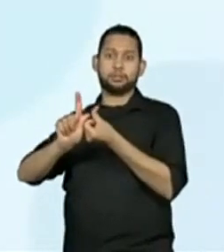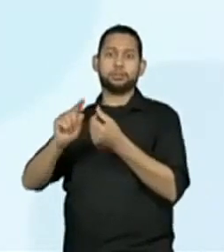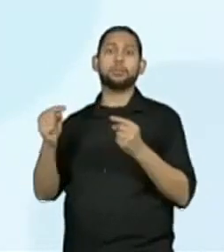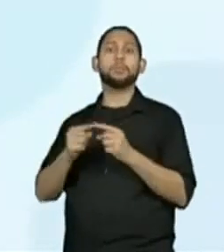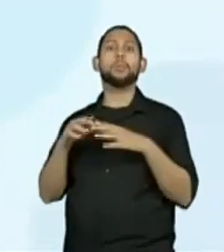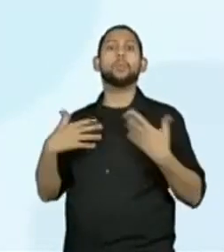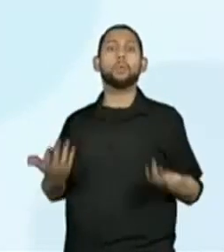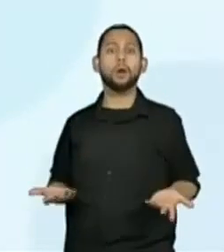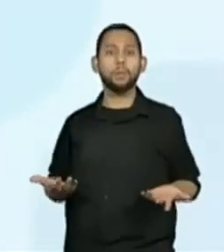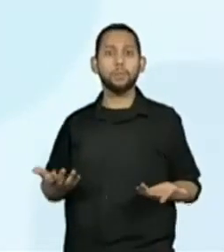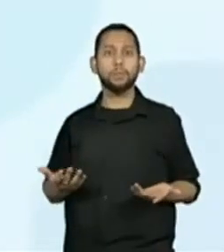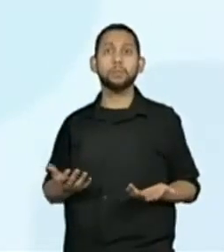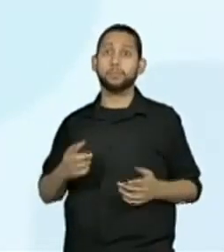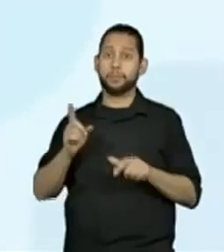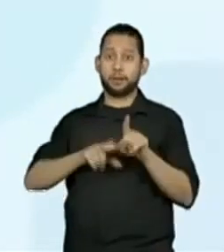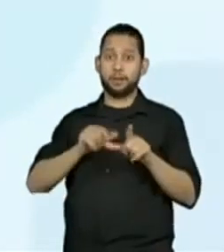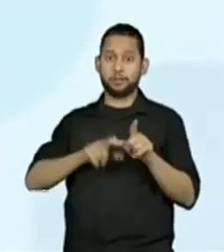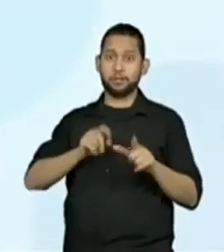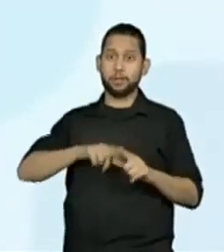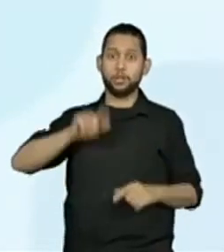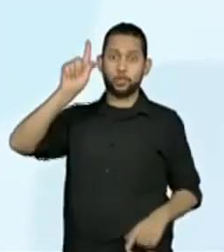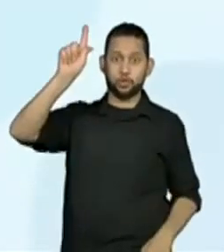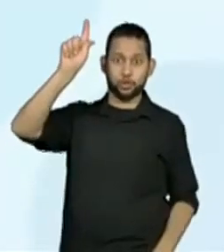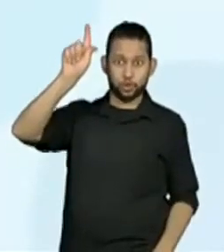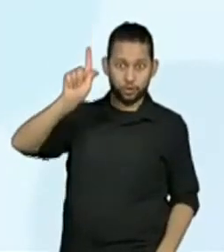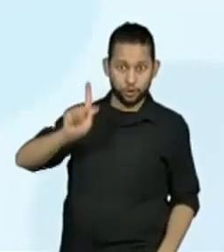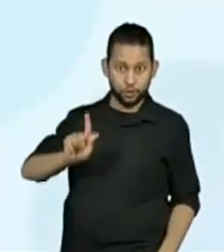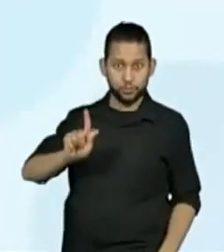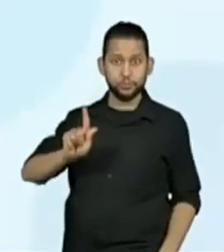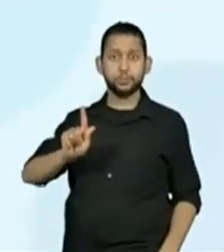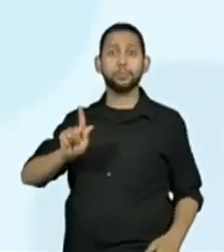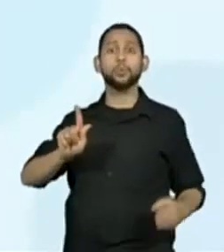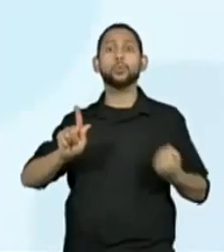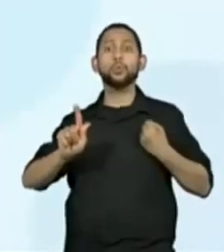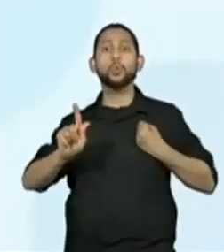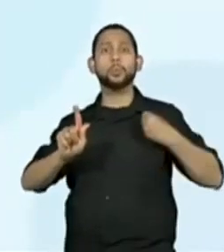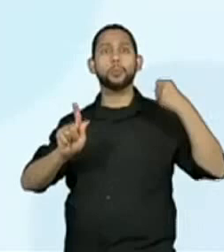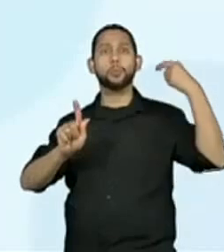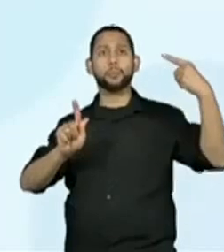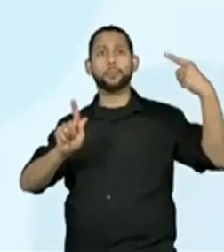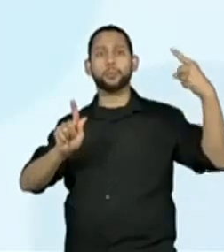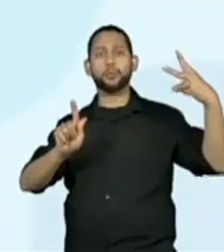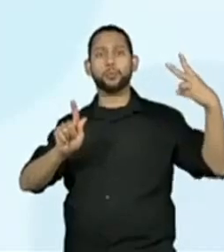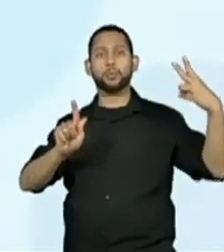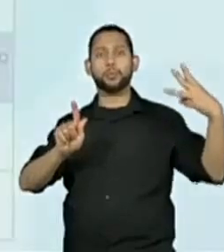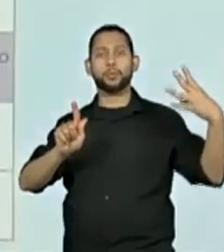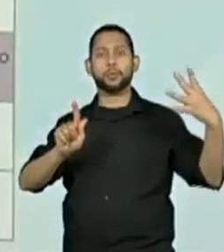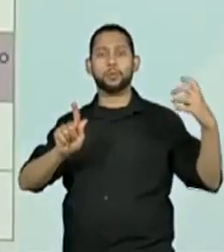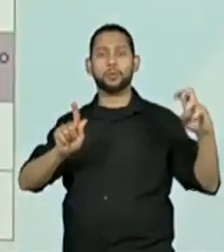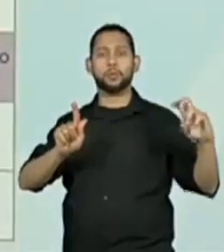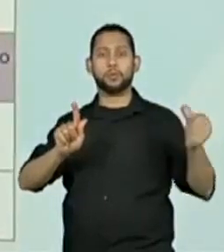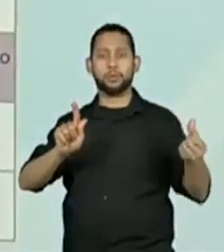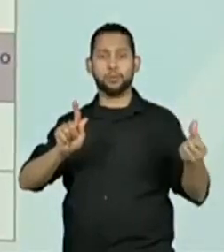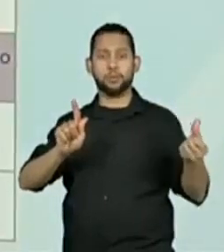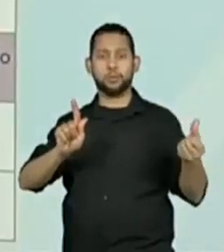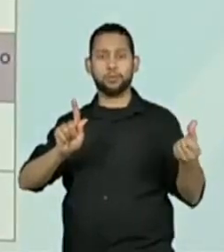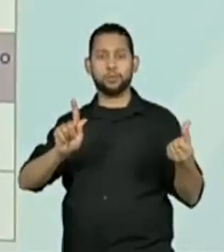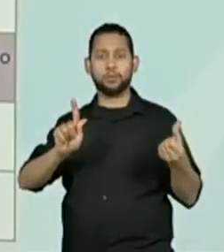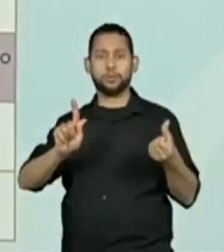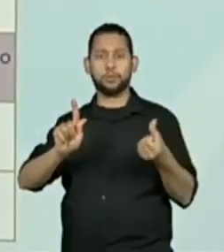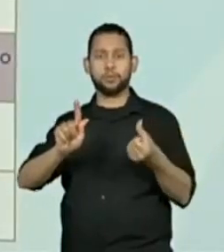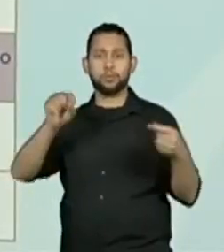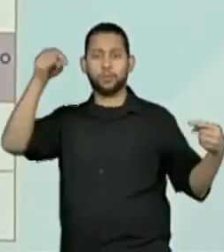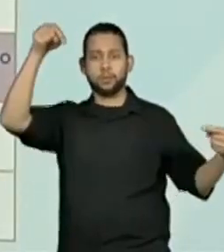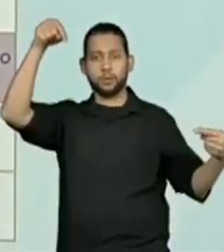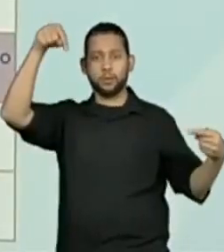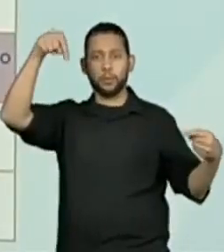a letra primeiro. G, ok. Vou encontrar o número 6 e